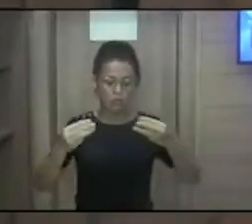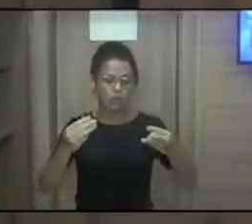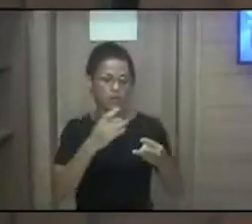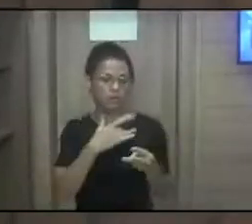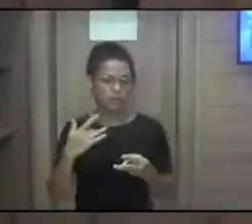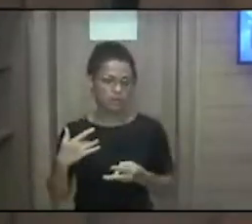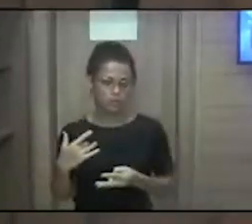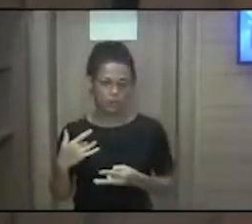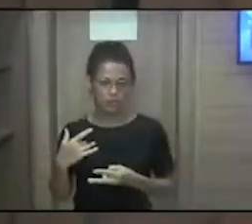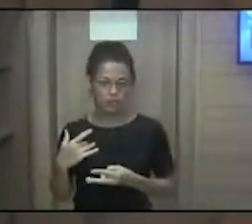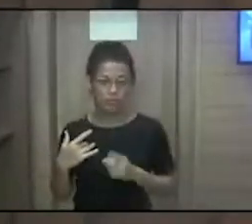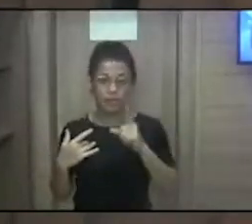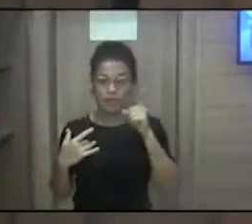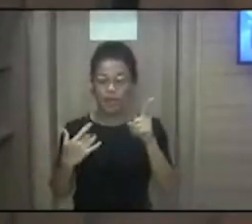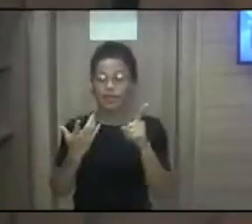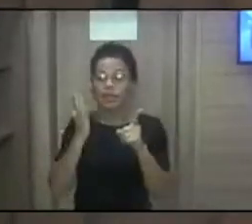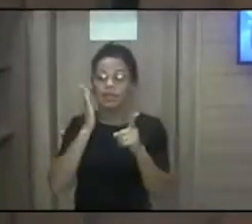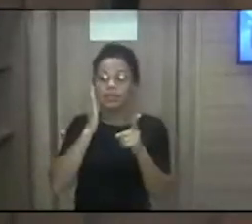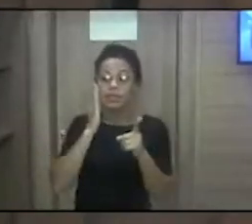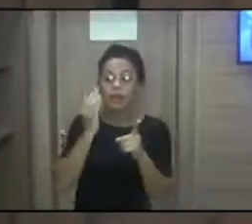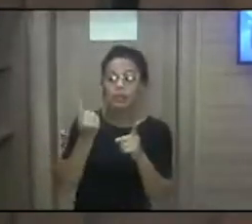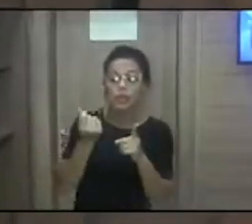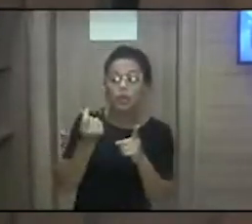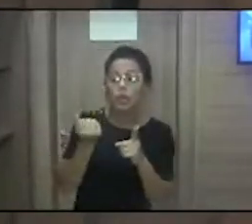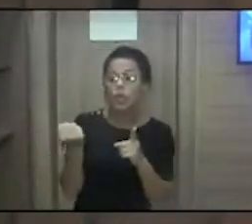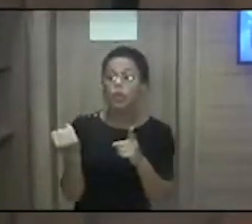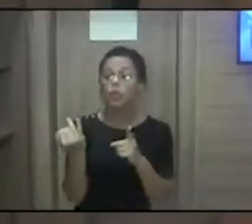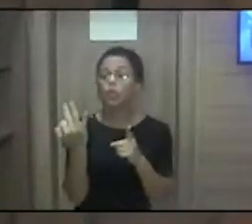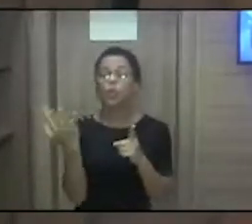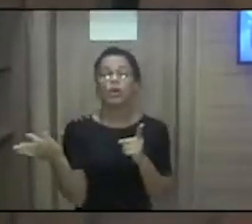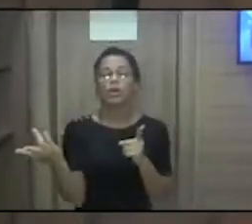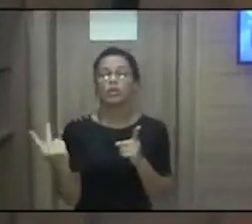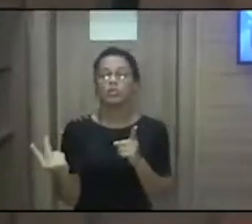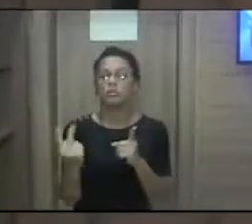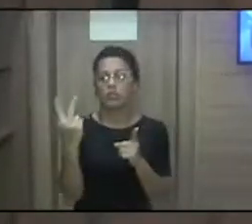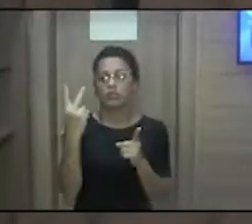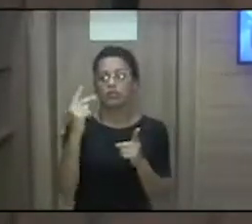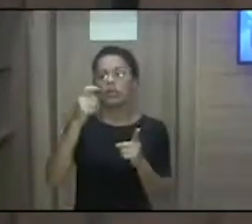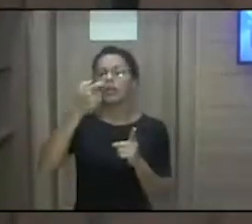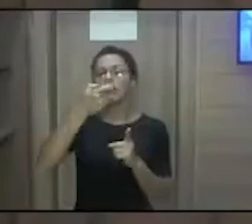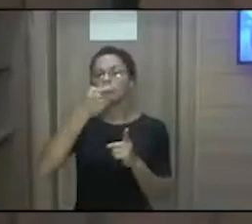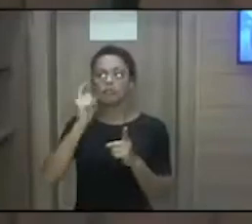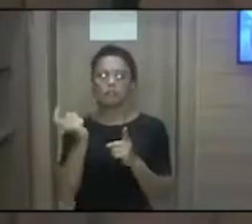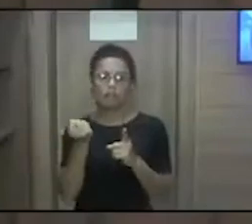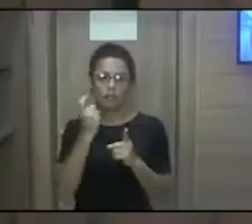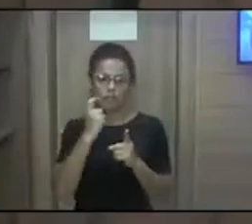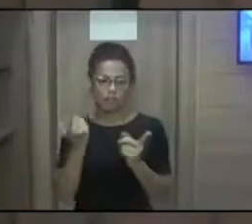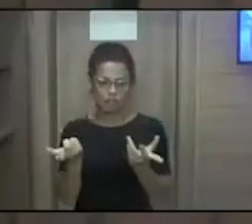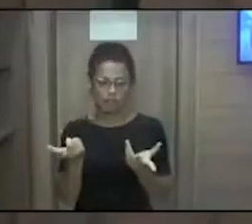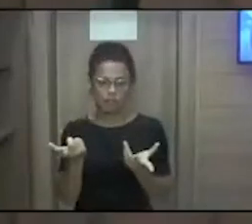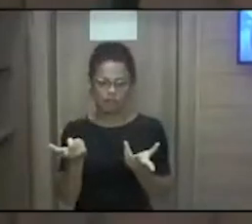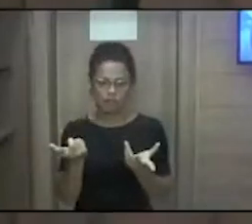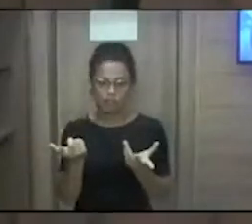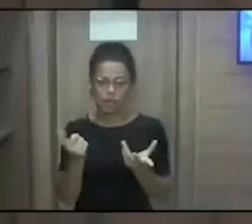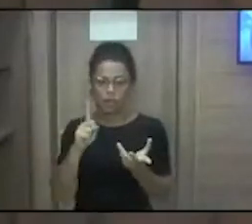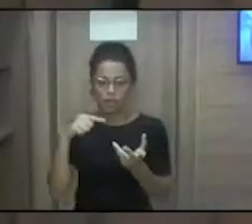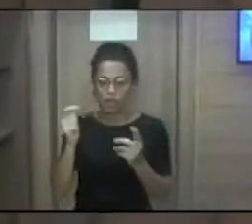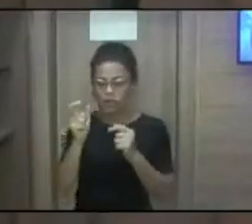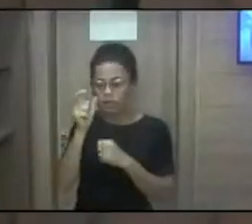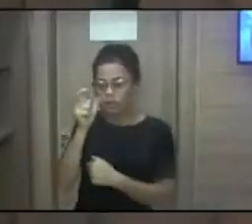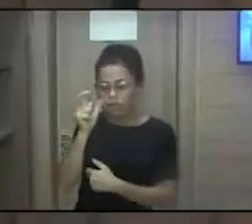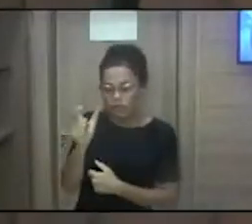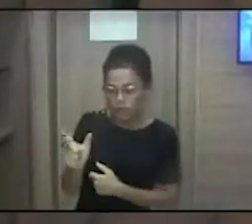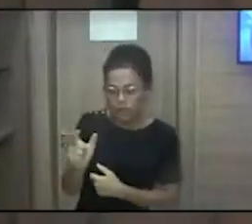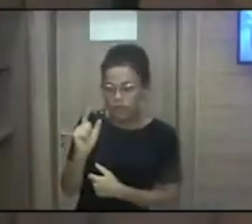quanto realmente era o preço, quanto custava a prótese. Então, na verdade, o nosso interesse científico era avaliar o